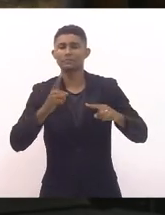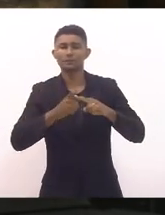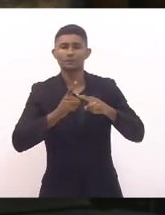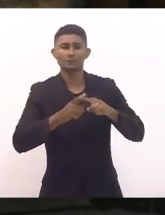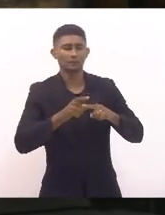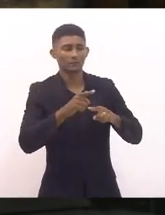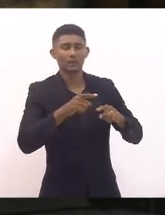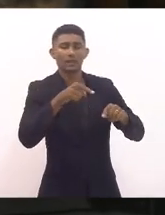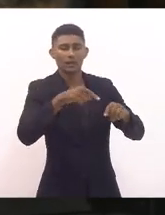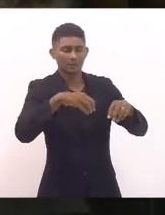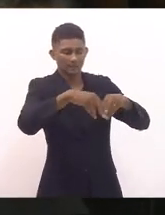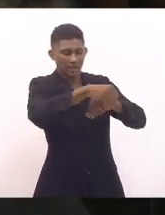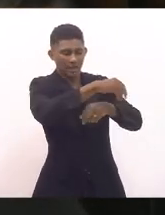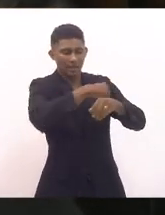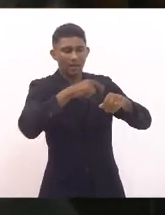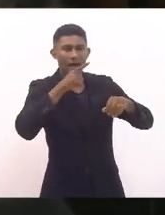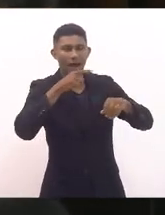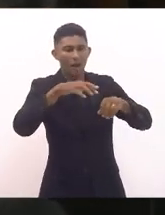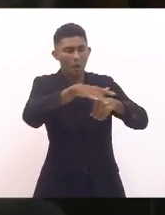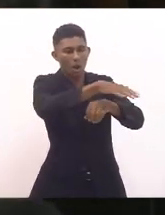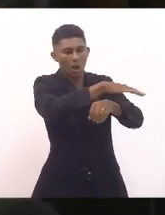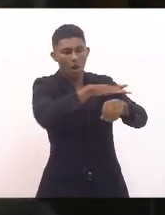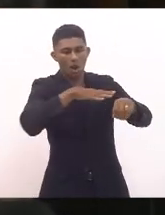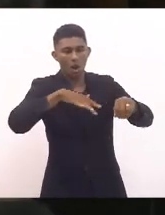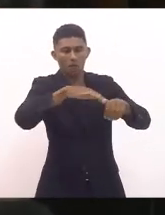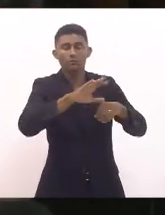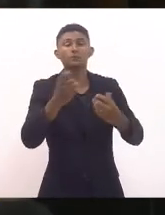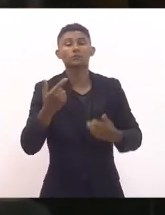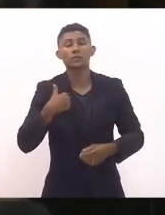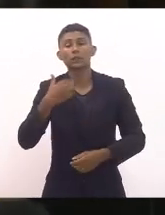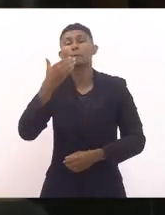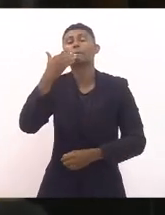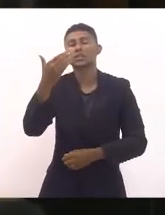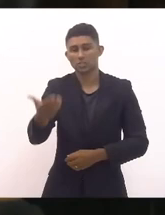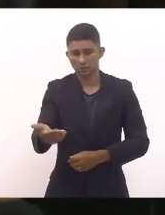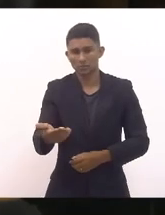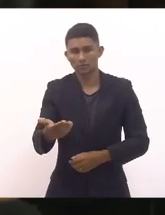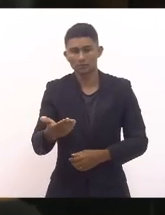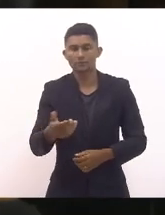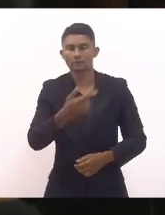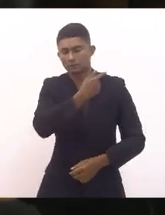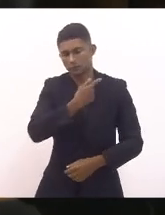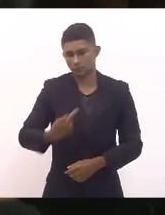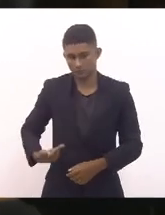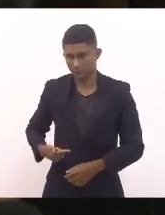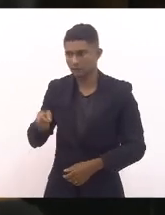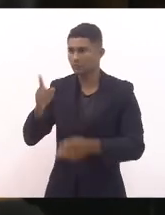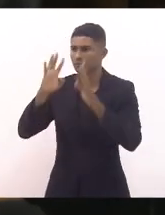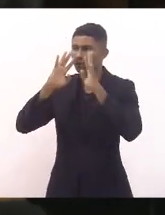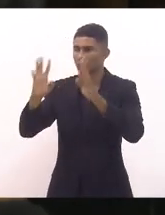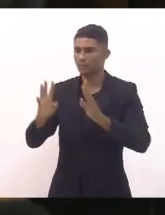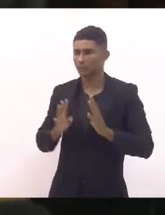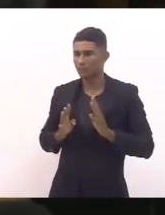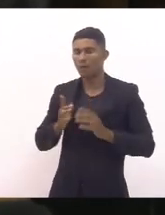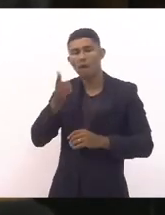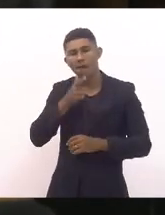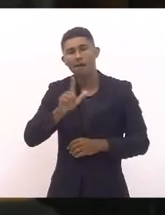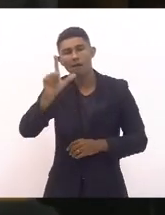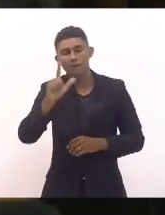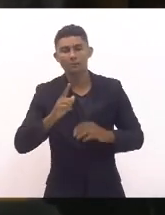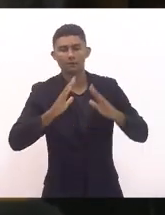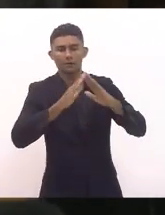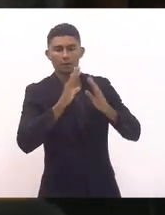lá, através de um pedido que fiz, e assim atendido pelo governador, foi levada essa extensão